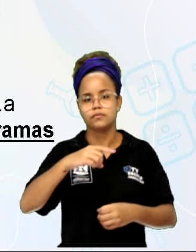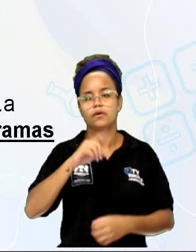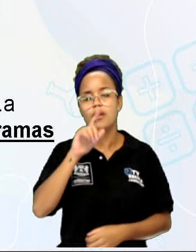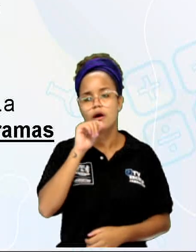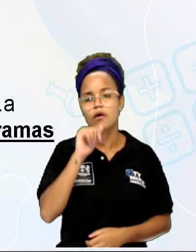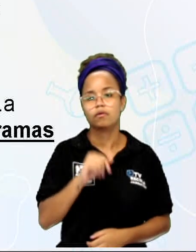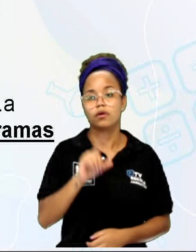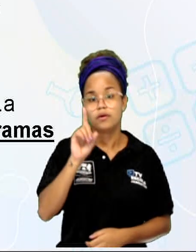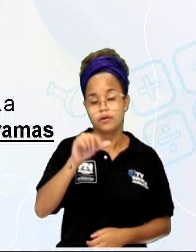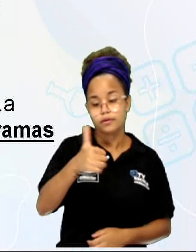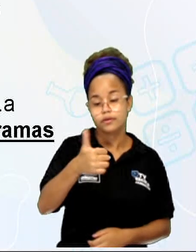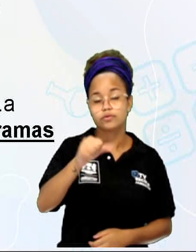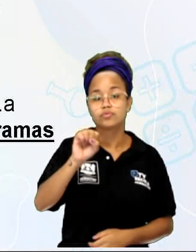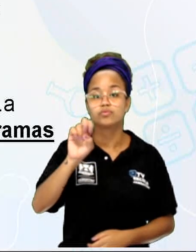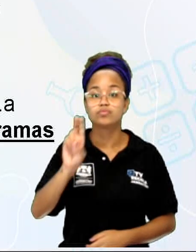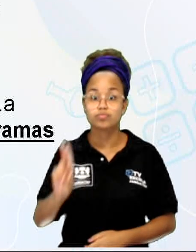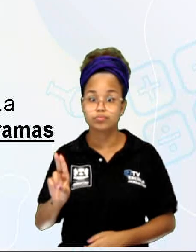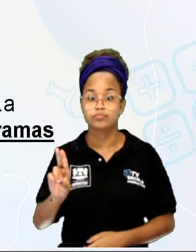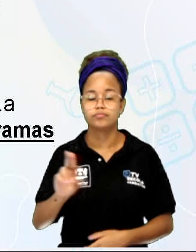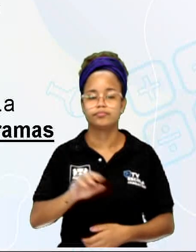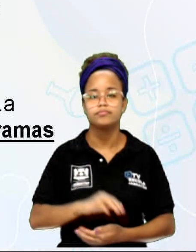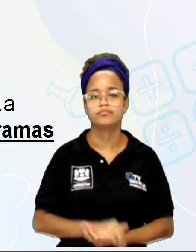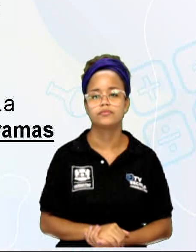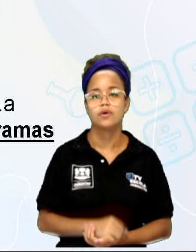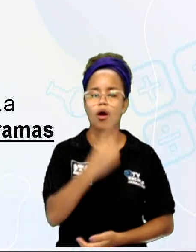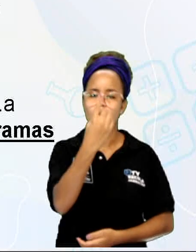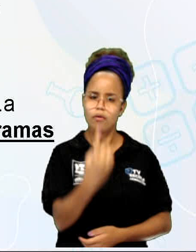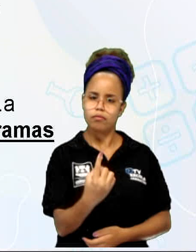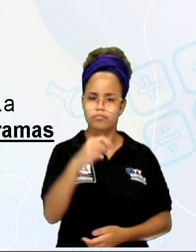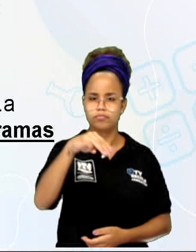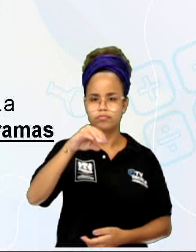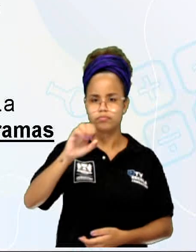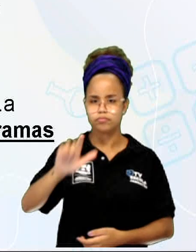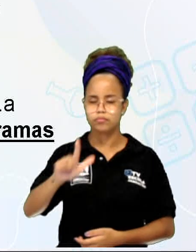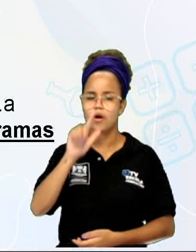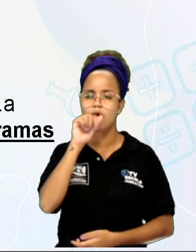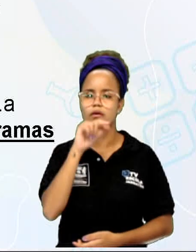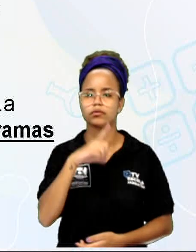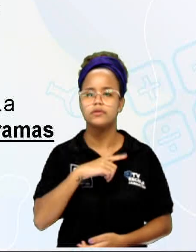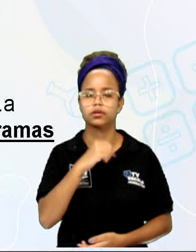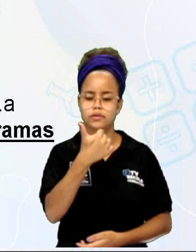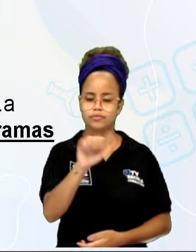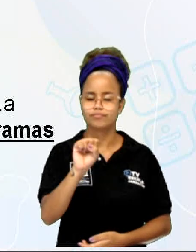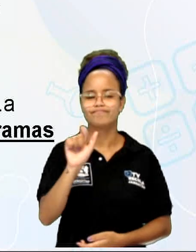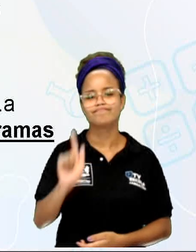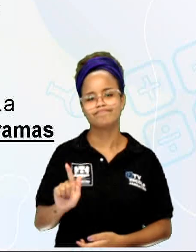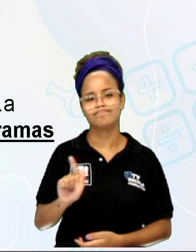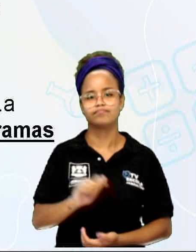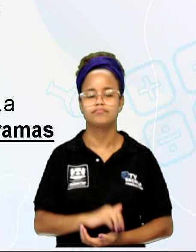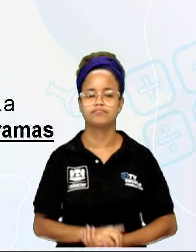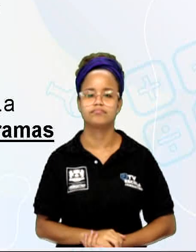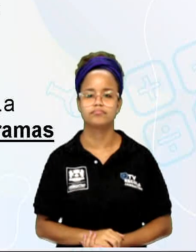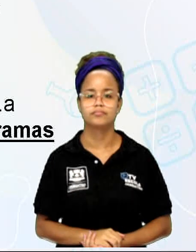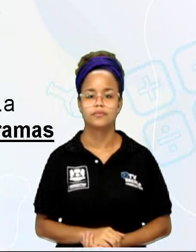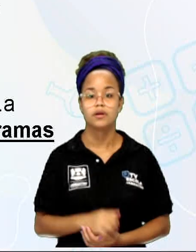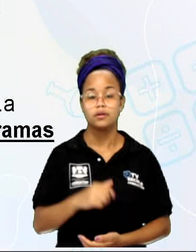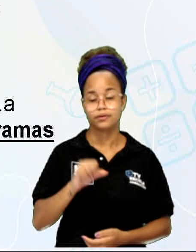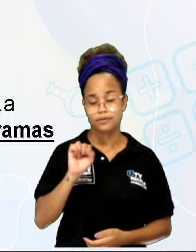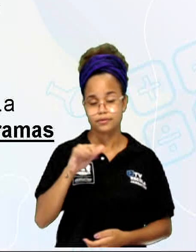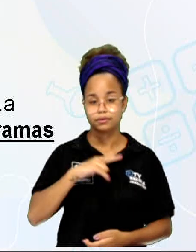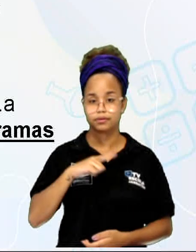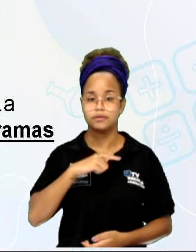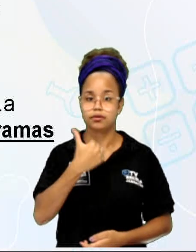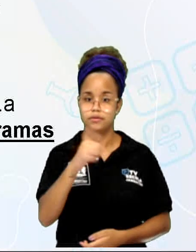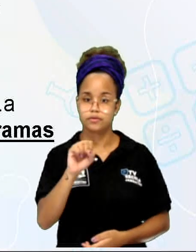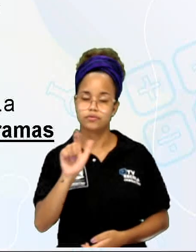18 UMA e 1 mol de água tem 18 gramas, ou seja, em 18 gramas de água